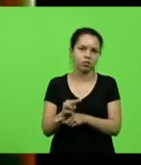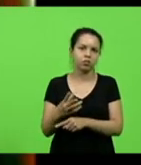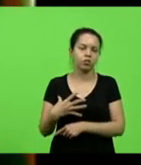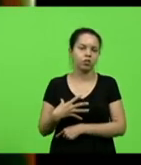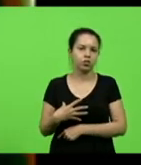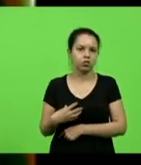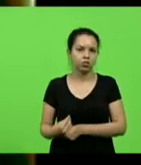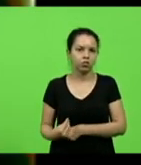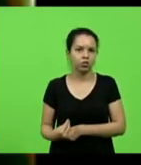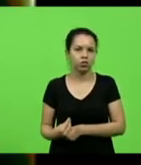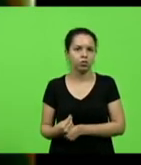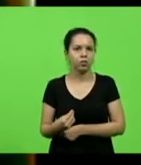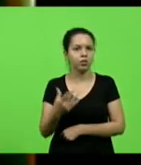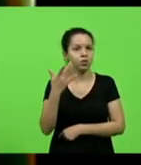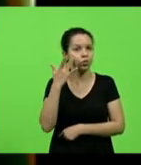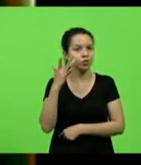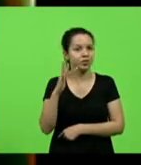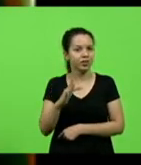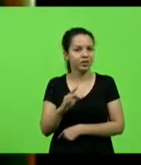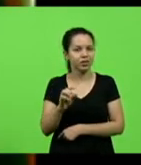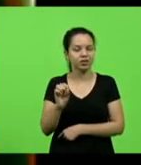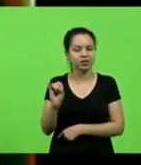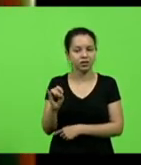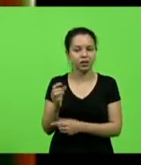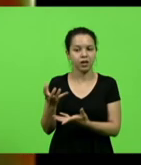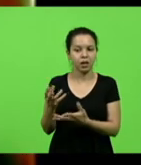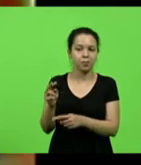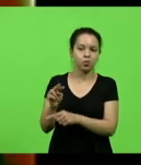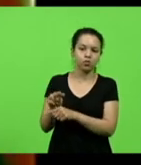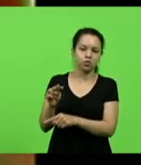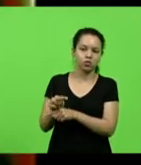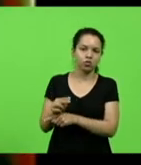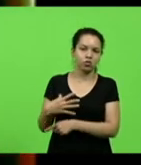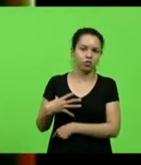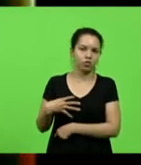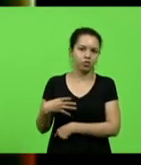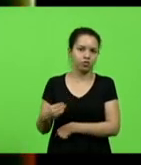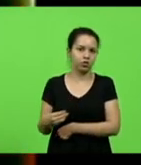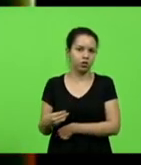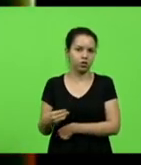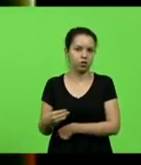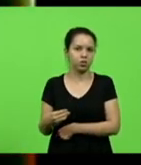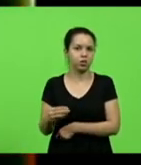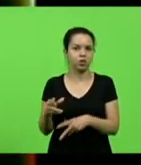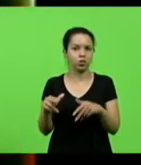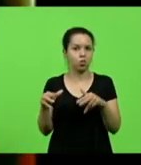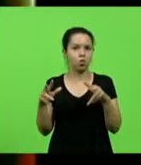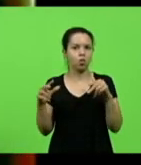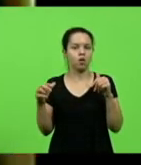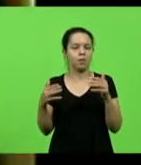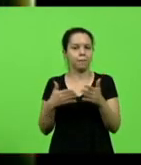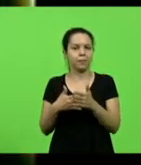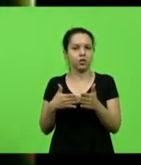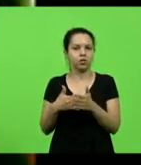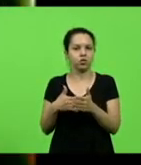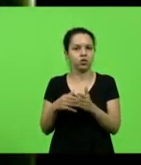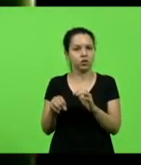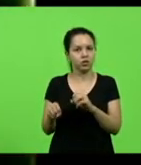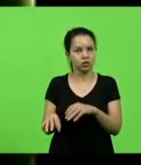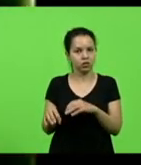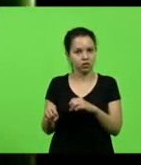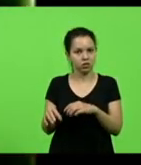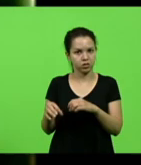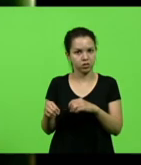sei se ao querer preservar, e nunca ninguém foi impedido de ensinar